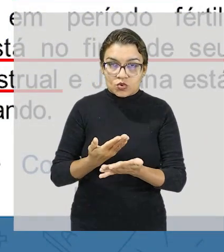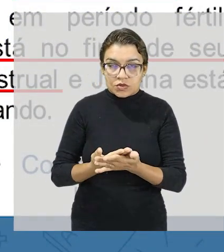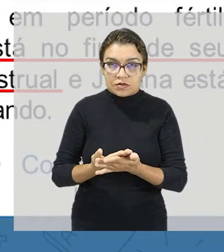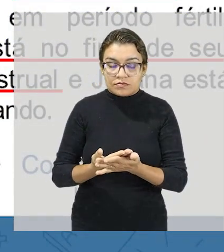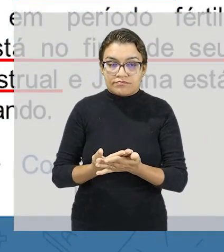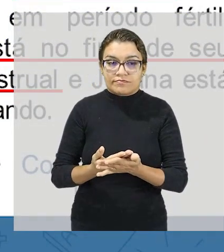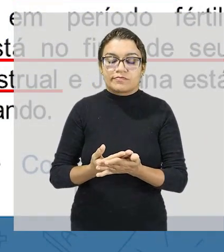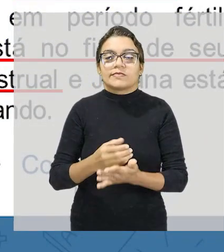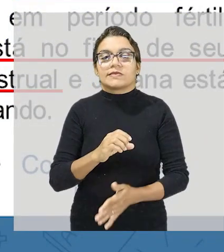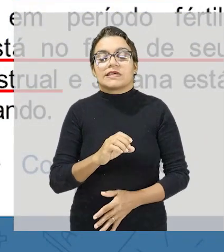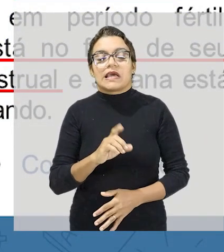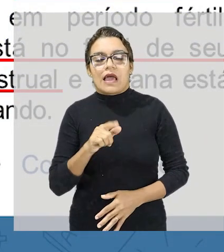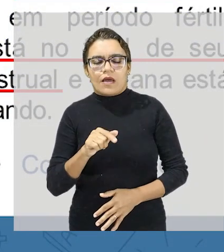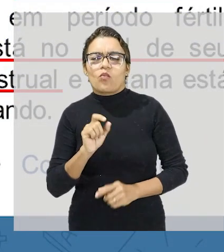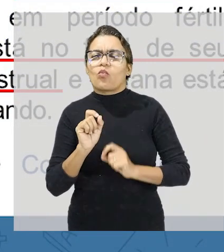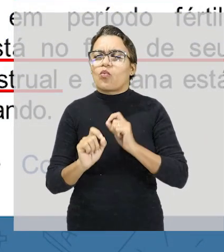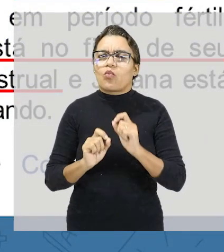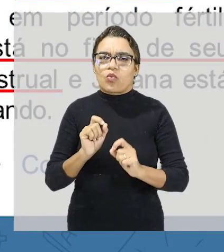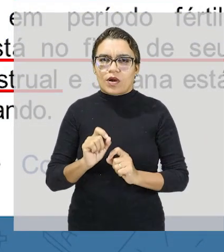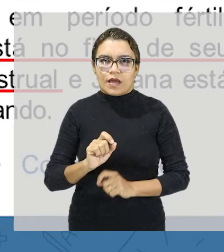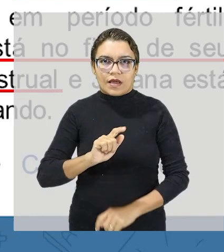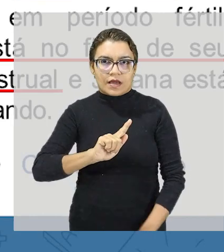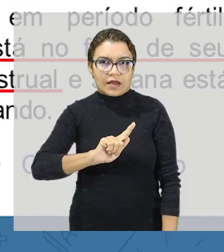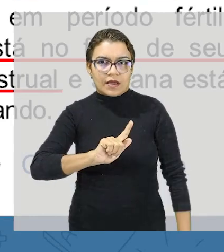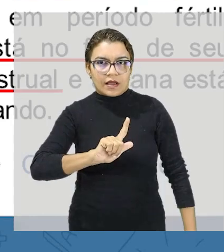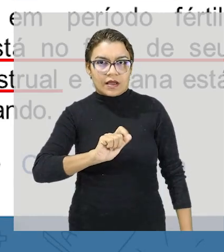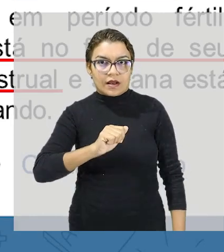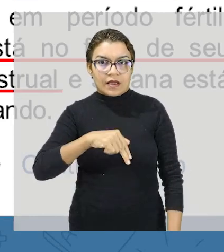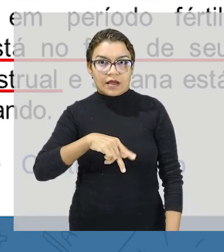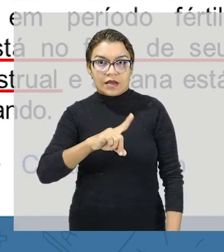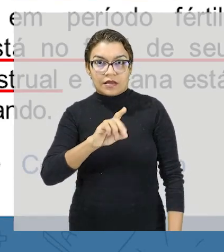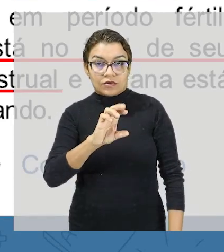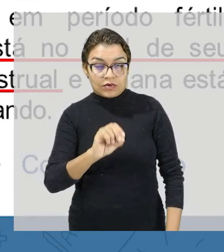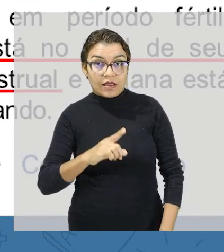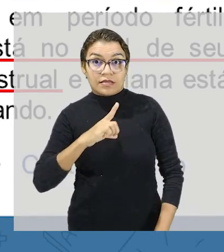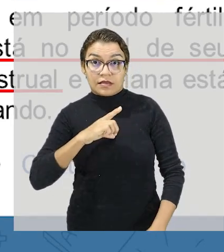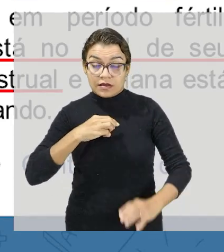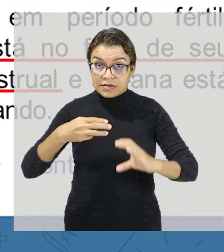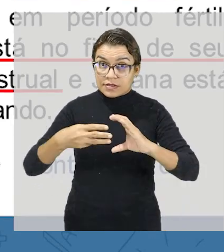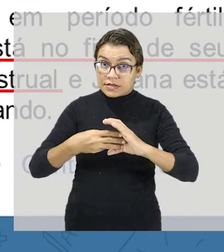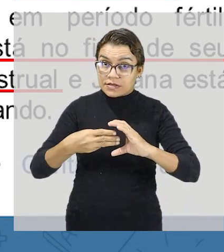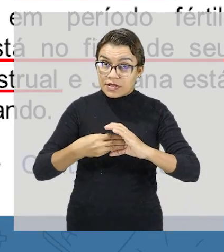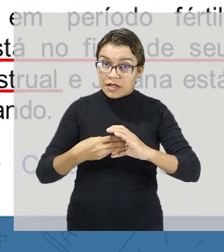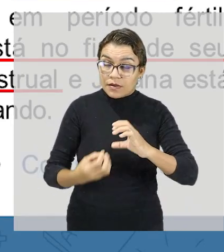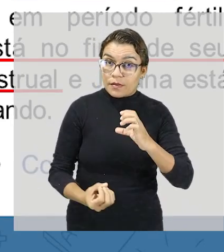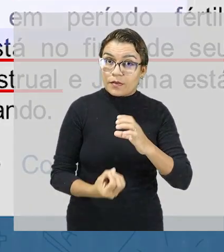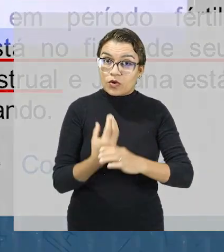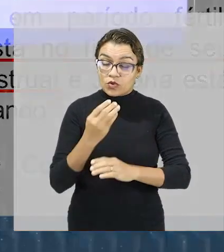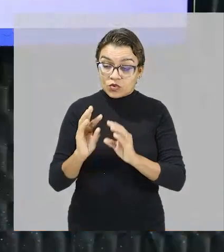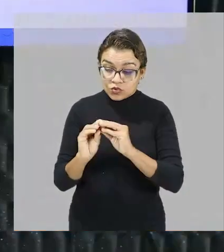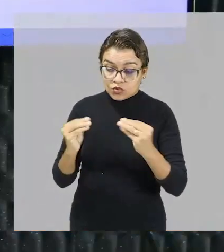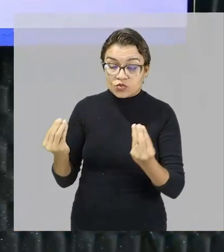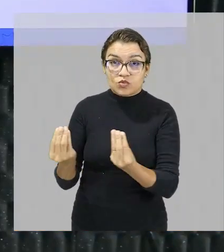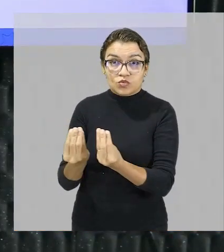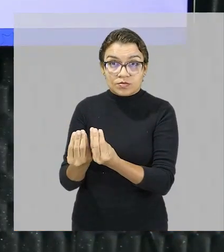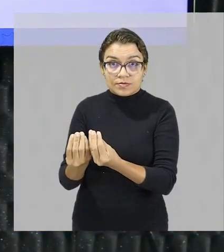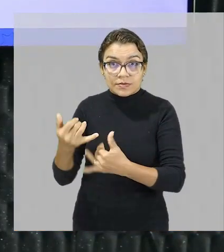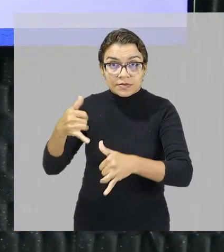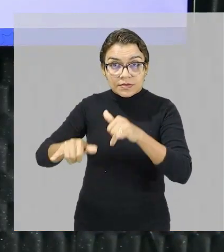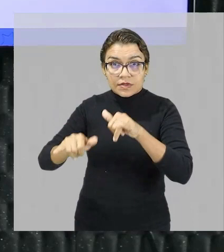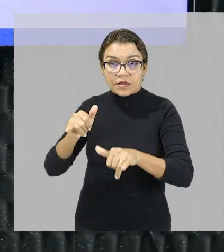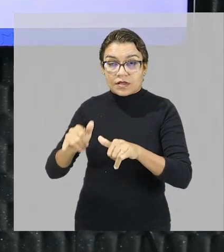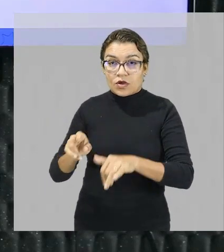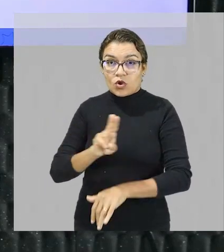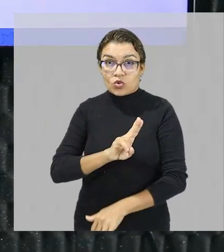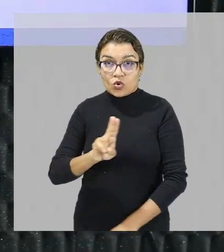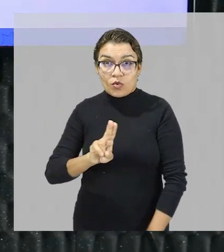sistema endócrino que as glândulas endócrinas contêm células que produzem substâncias químicas que nós chamamos